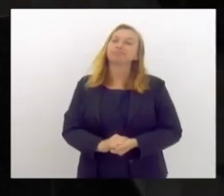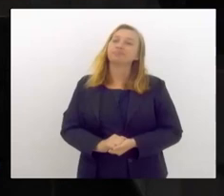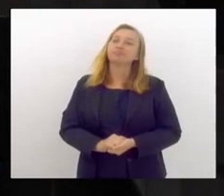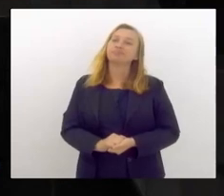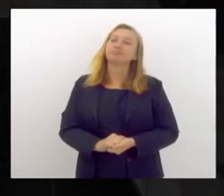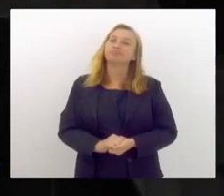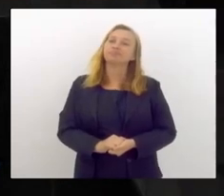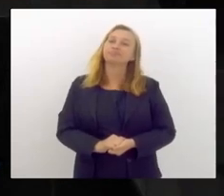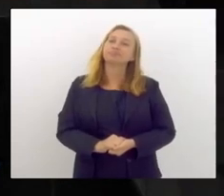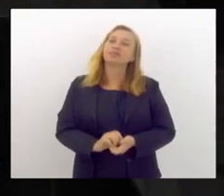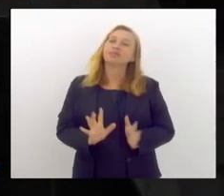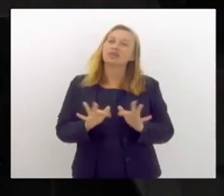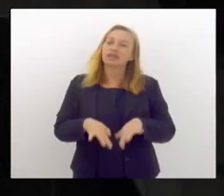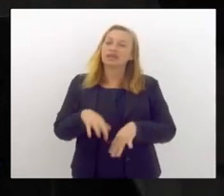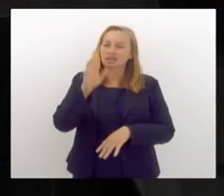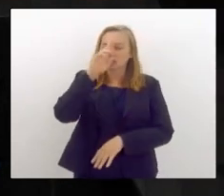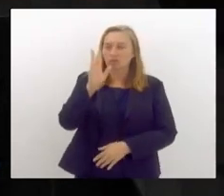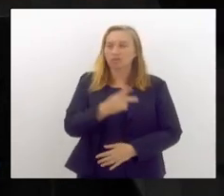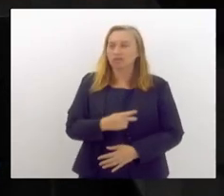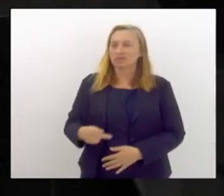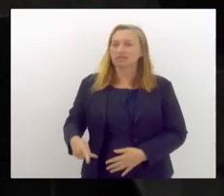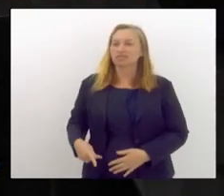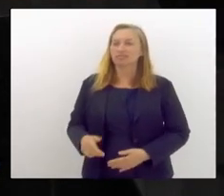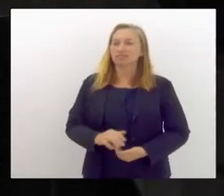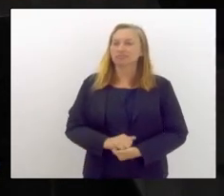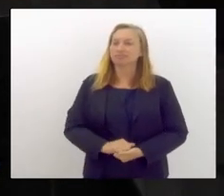E aí, para encerrar, senhora presidente,